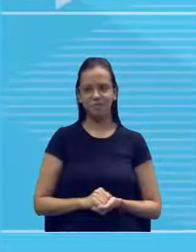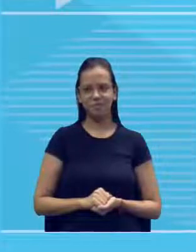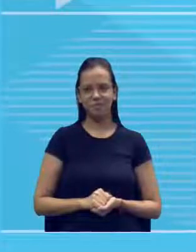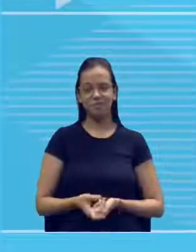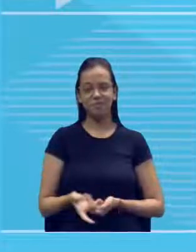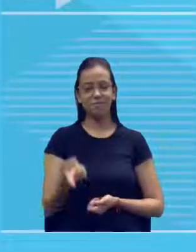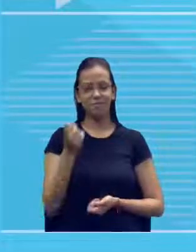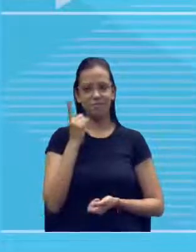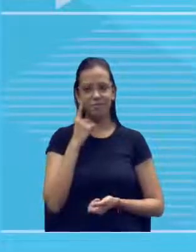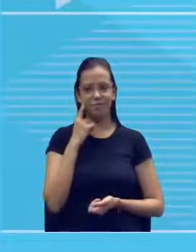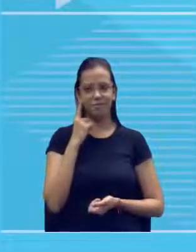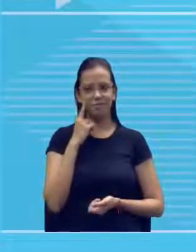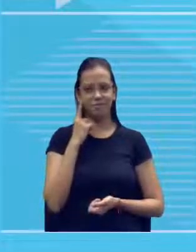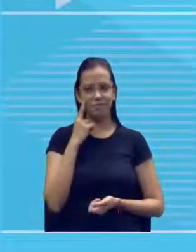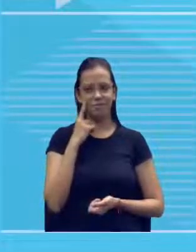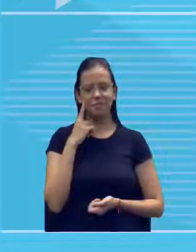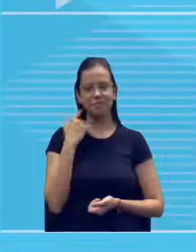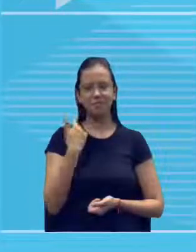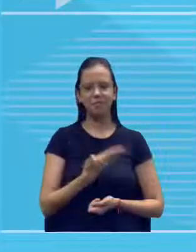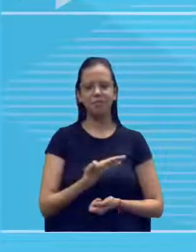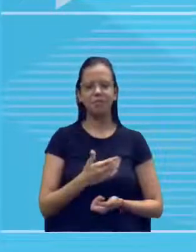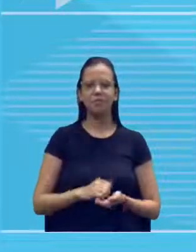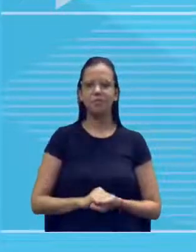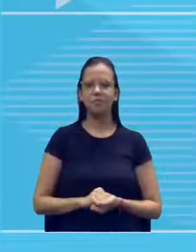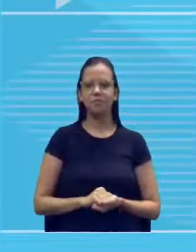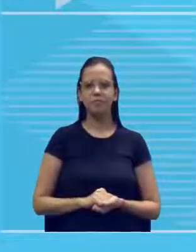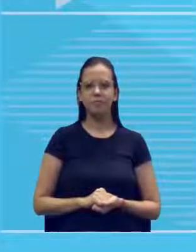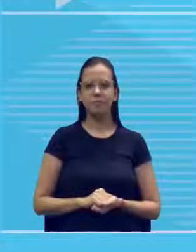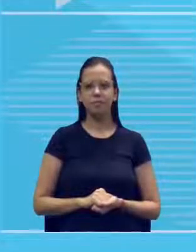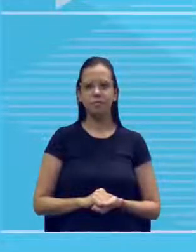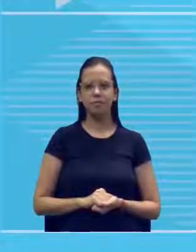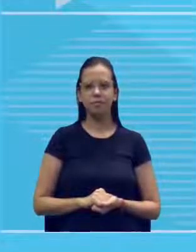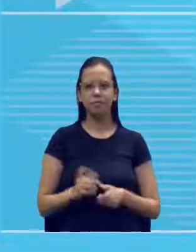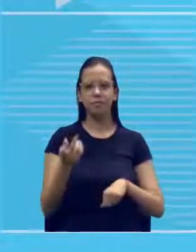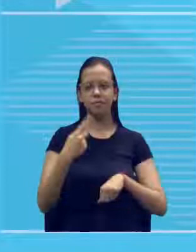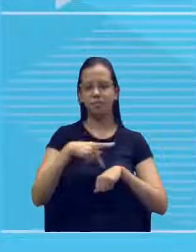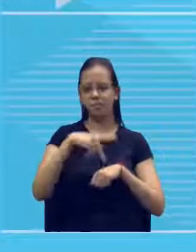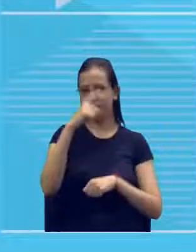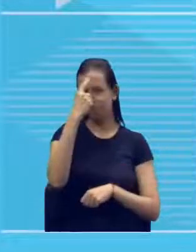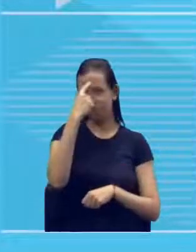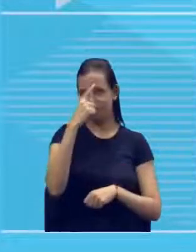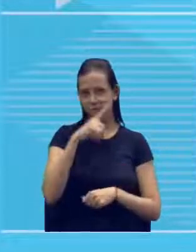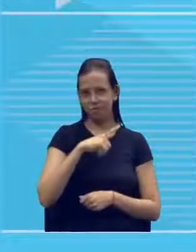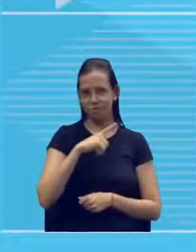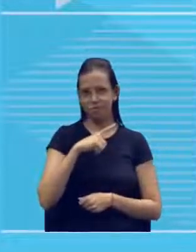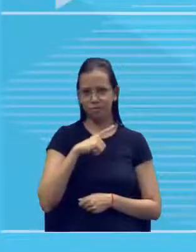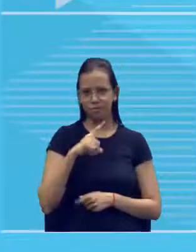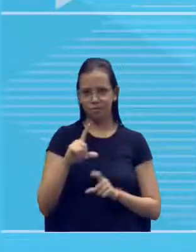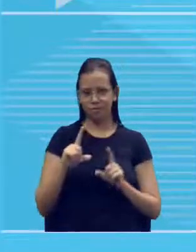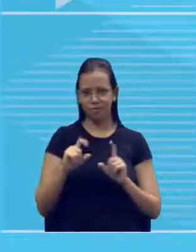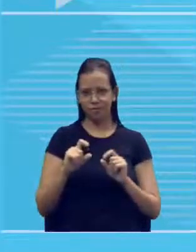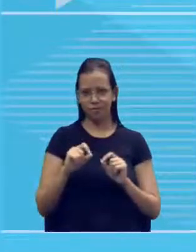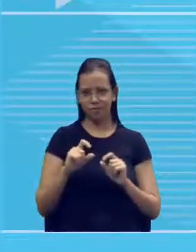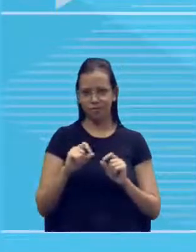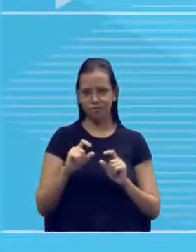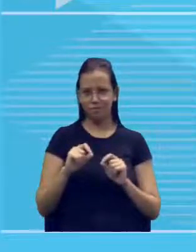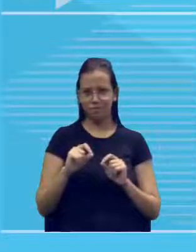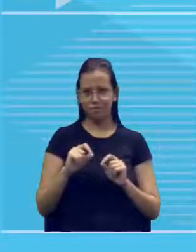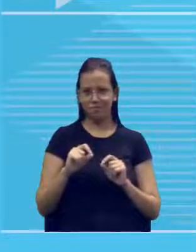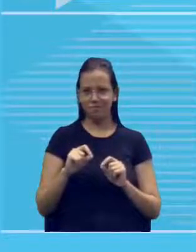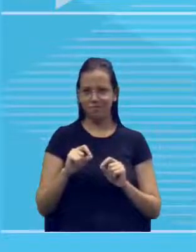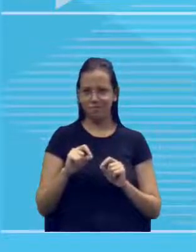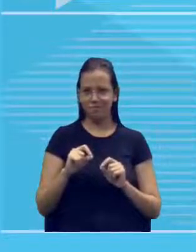Olha aí, minha gente. Lá na Índia também tivemos aí uma grande influência,